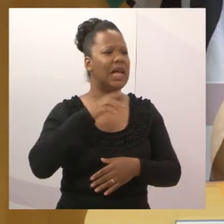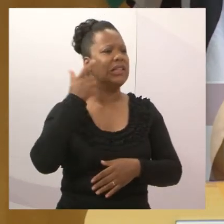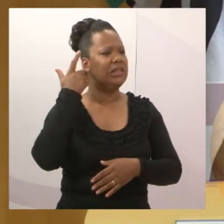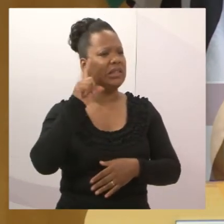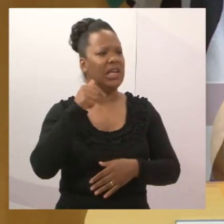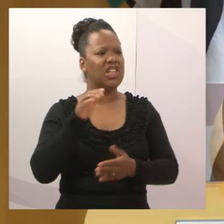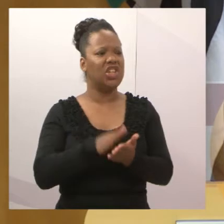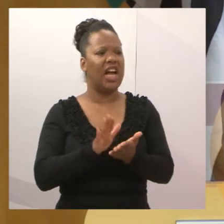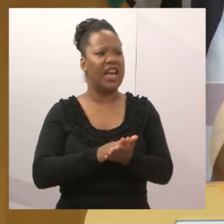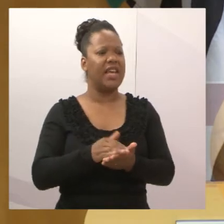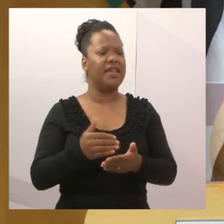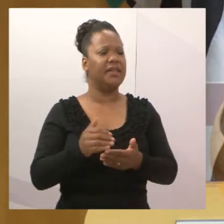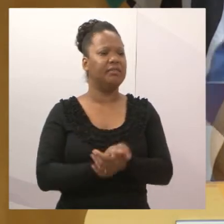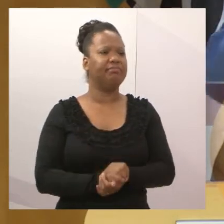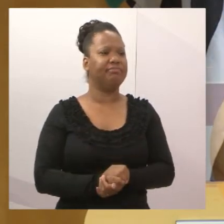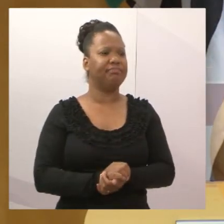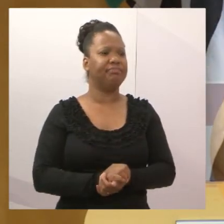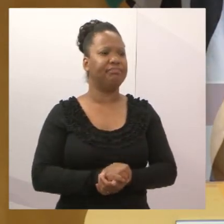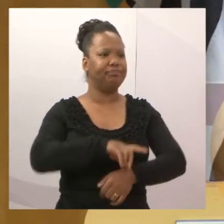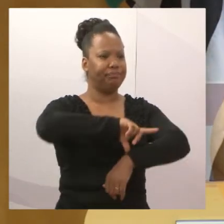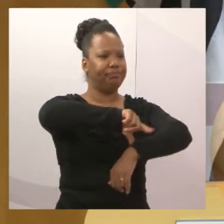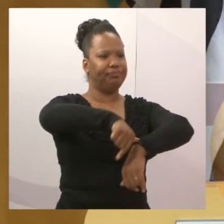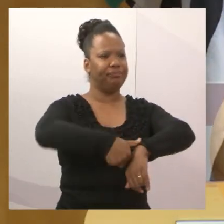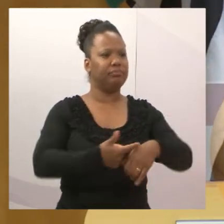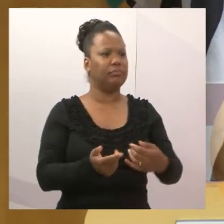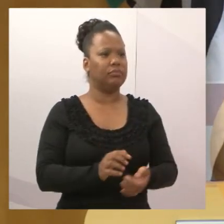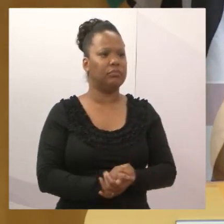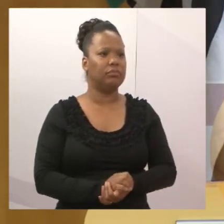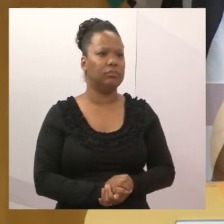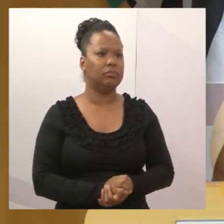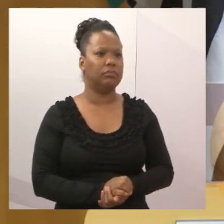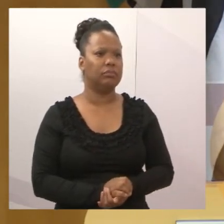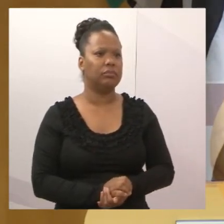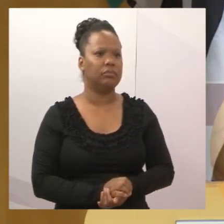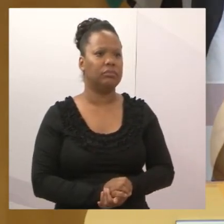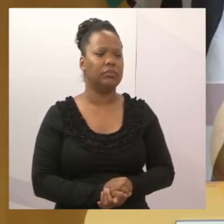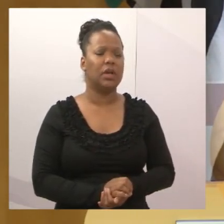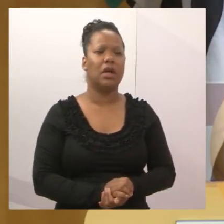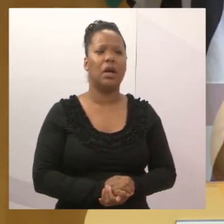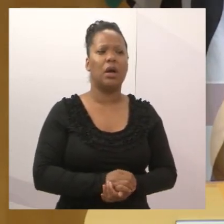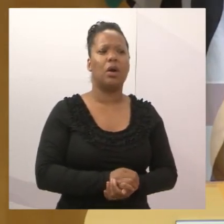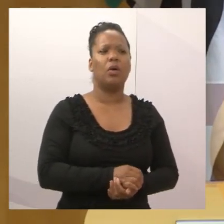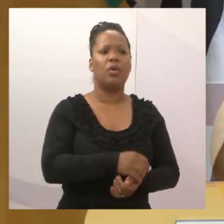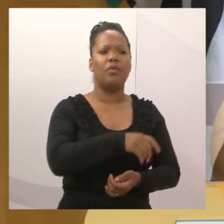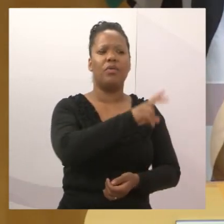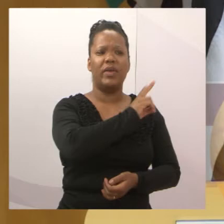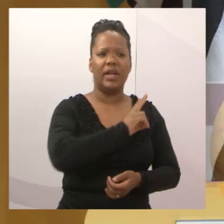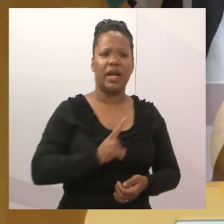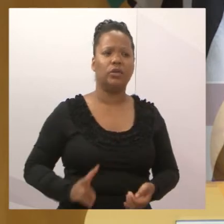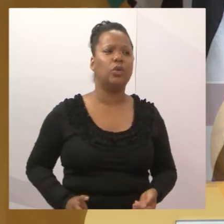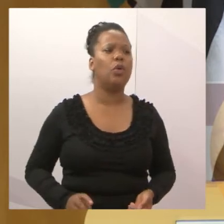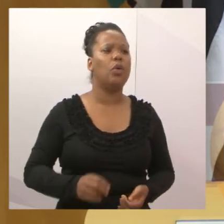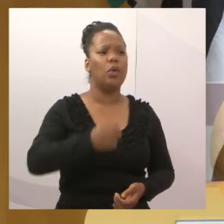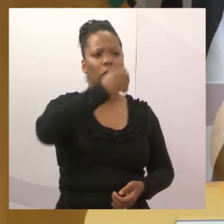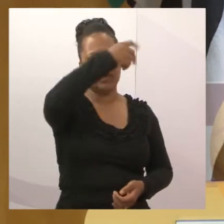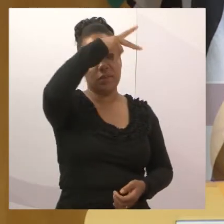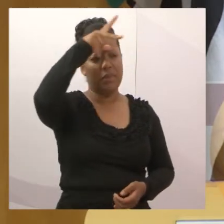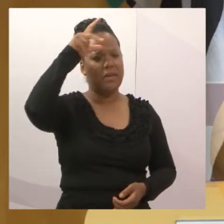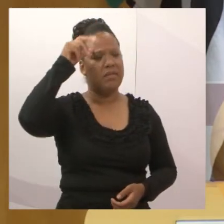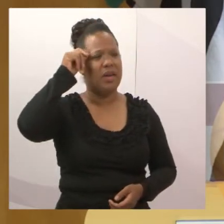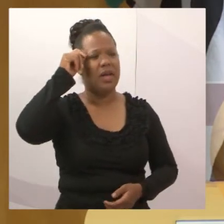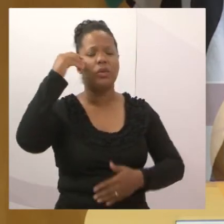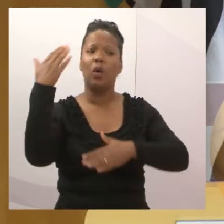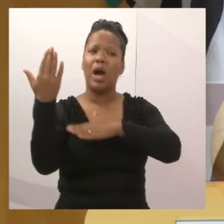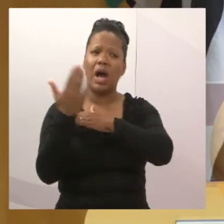Jacareí fica para trás. Então, a gente pede um empenho total aqui também dos vereadores, do prefeito, para cobrar do governador, para que traga o Bom